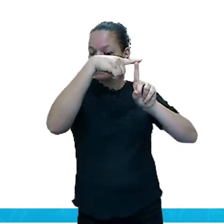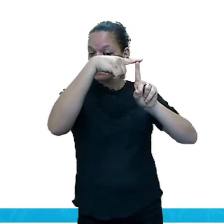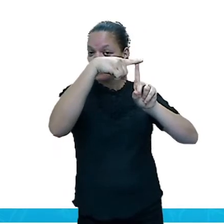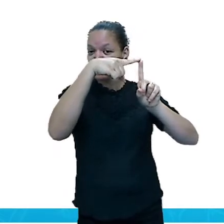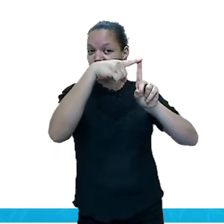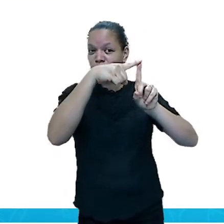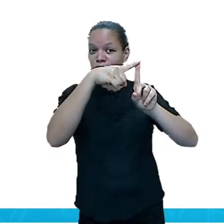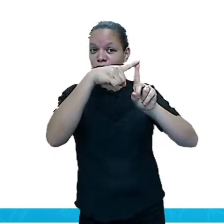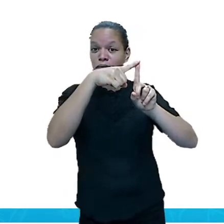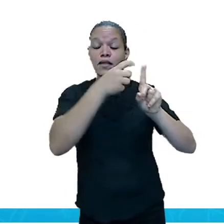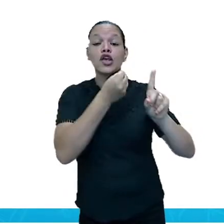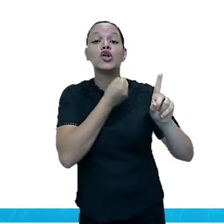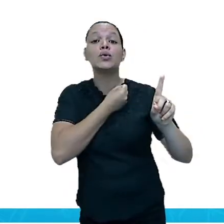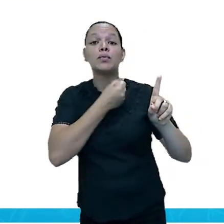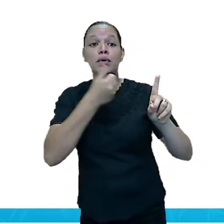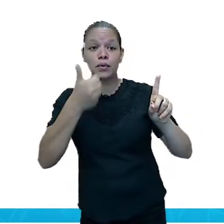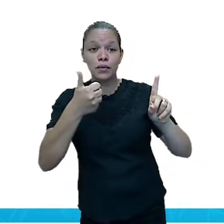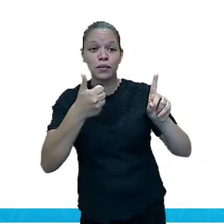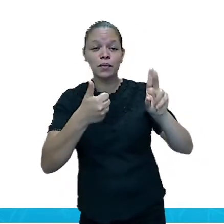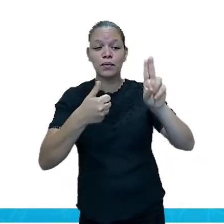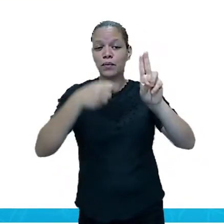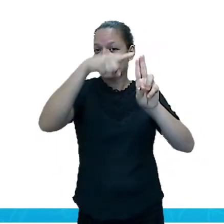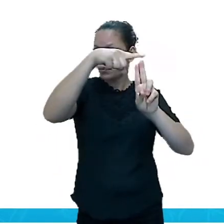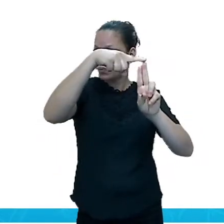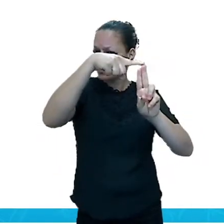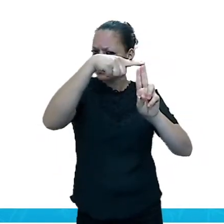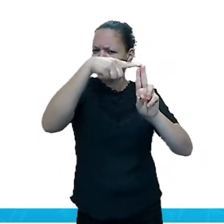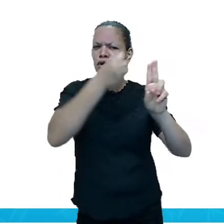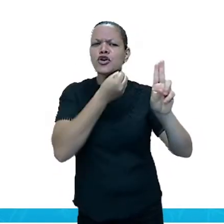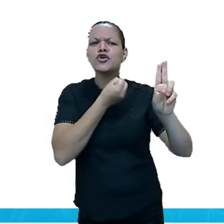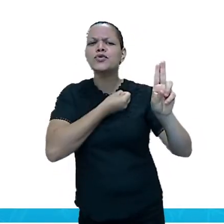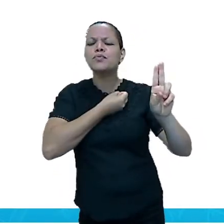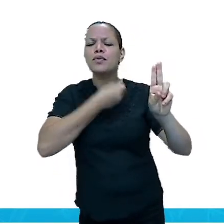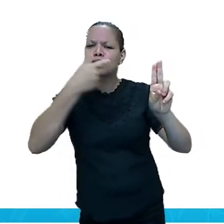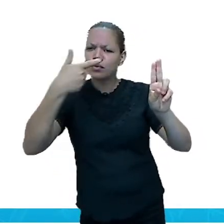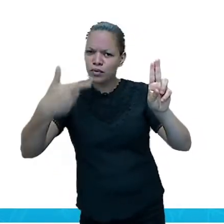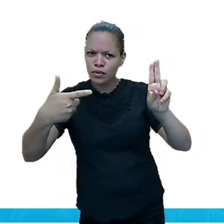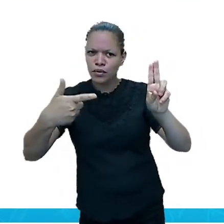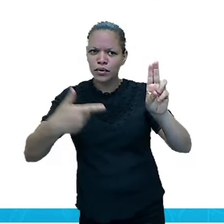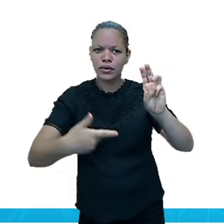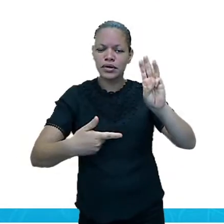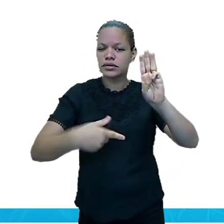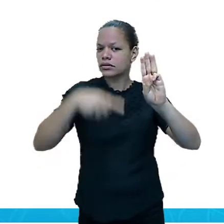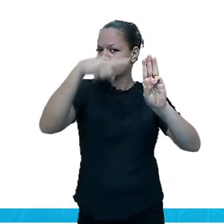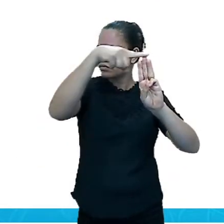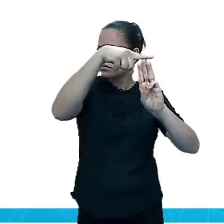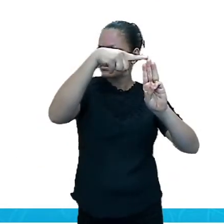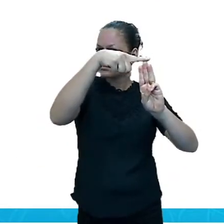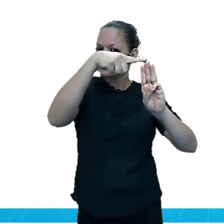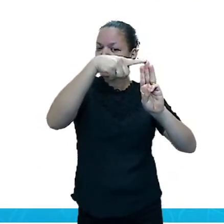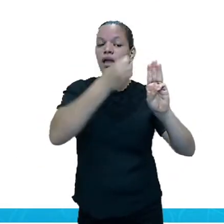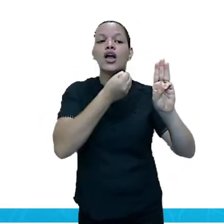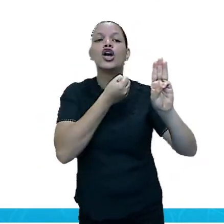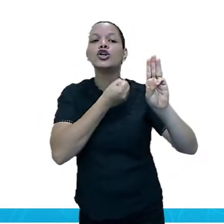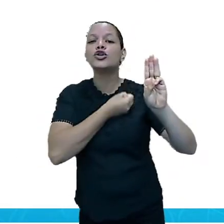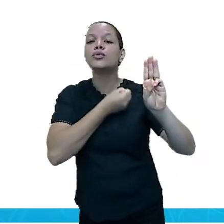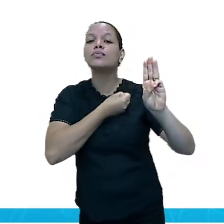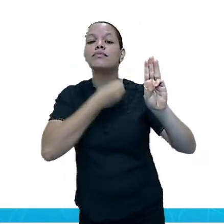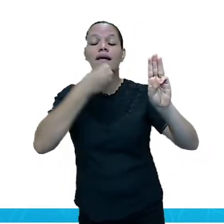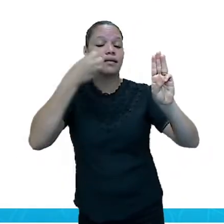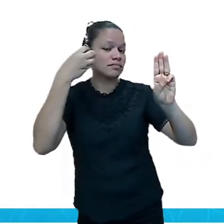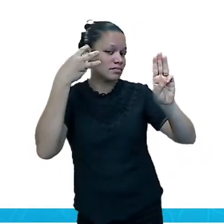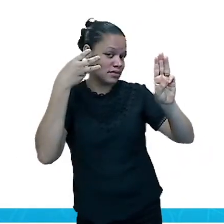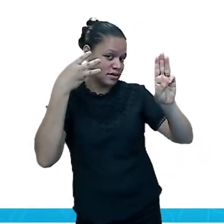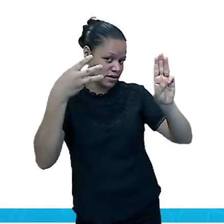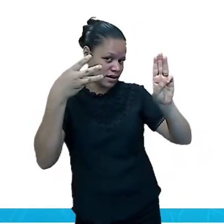Is representam o número 3. Qual que seria a ideia? Se uma letra I representa o número 1, é